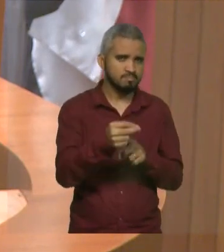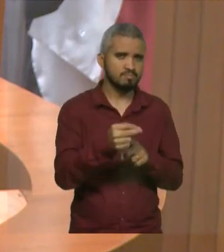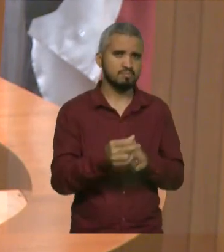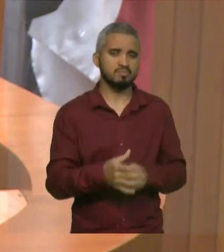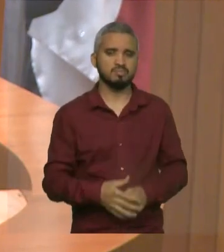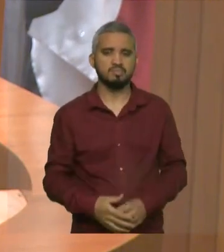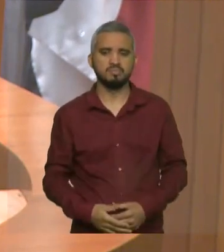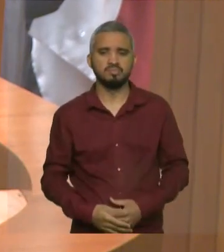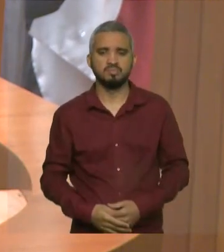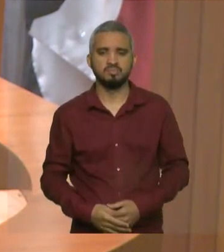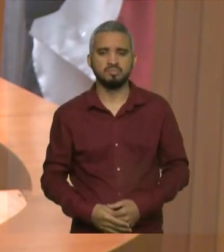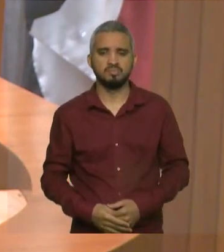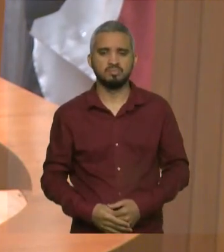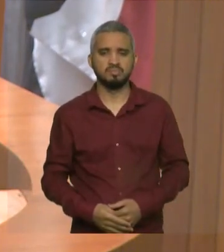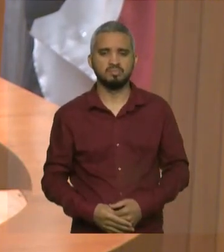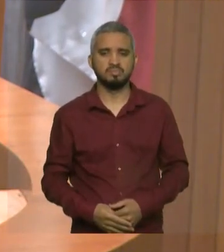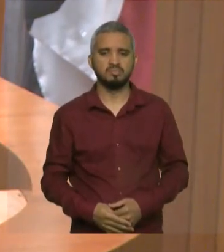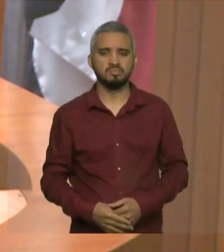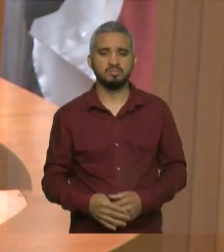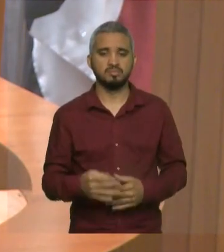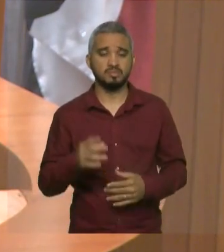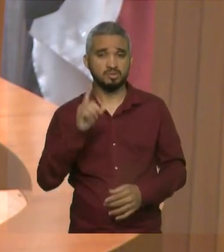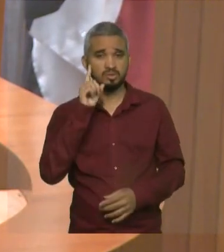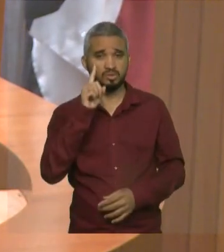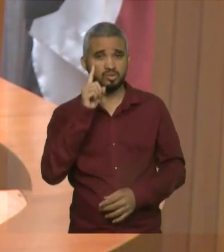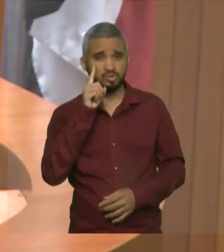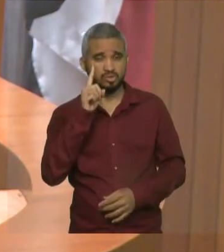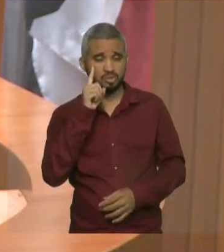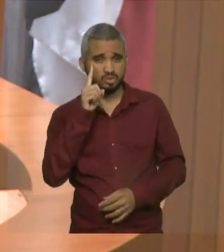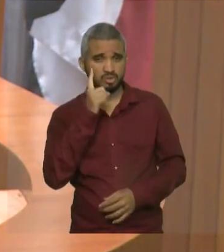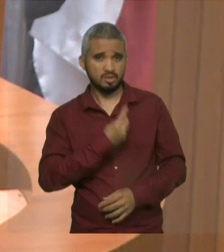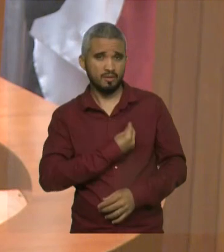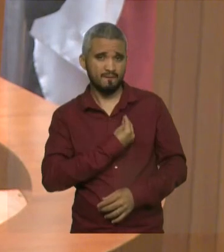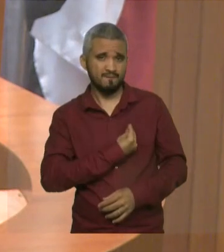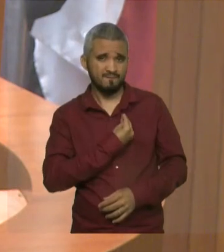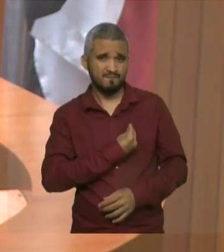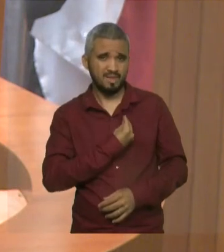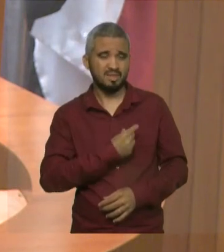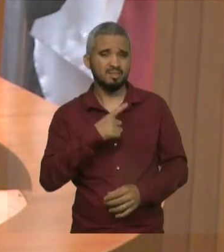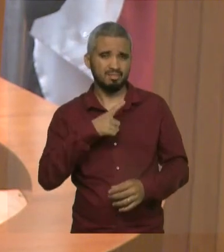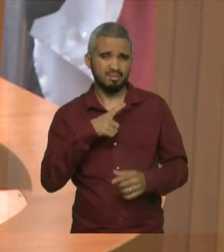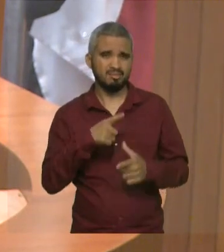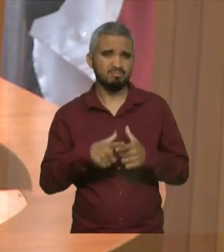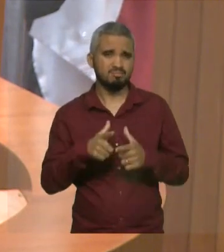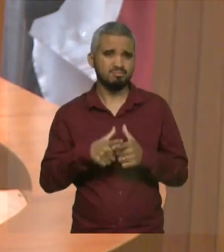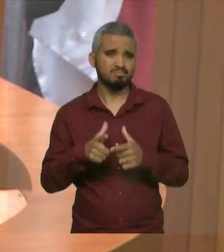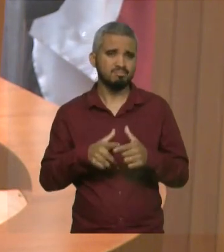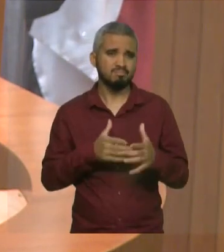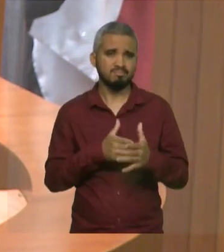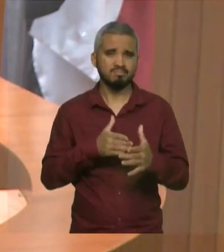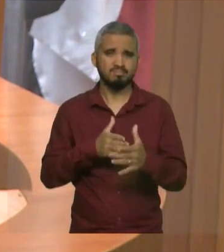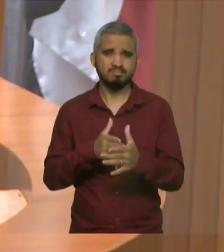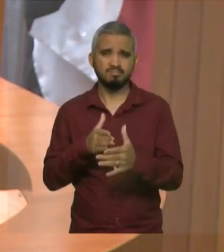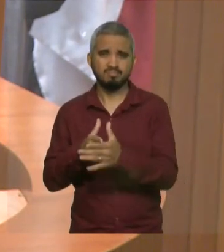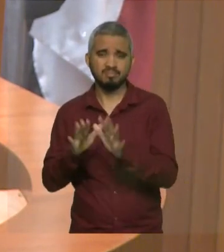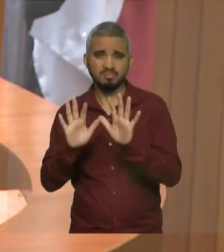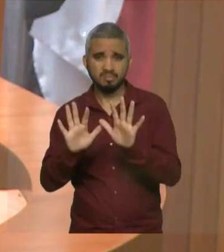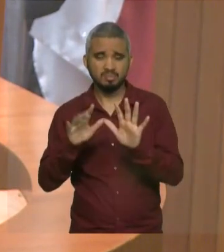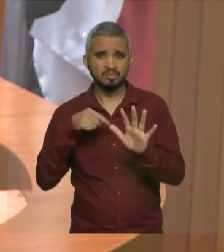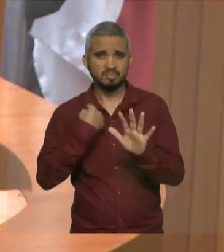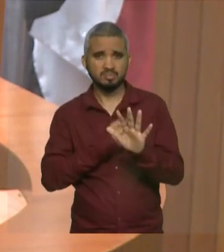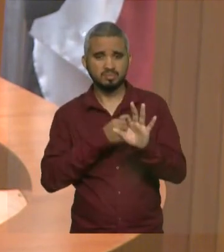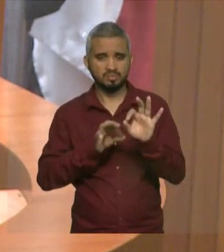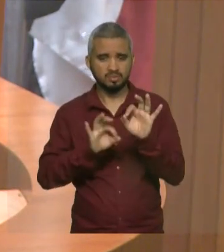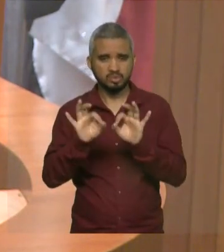que está aqui no dia a dia, no nosso cotidiano. Nós estamos elaborando um plano de governo